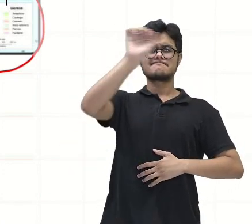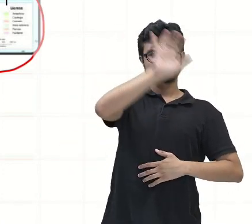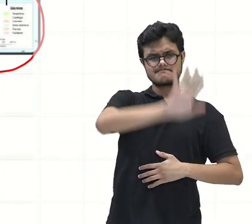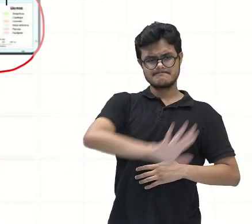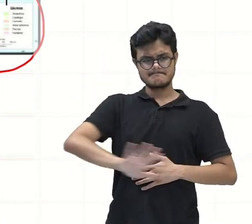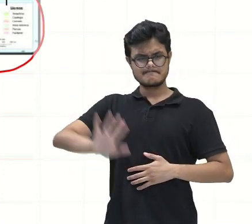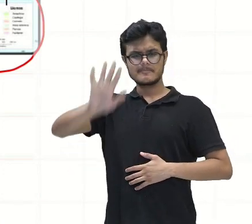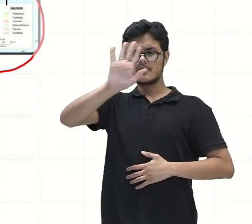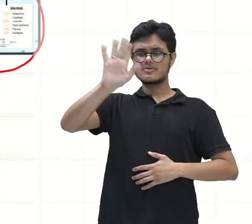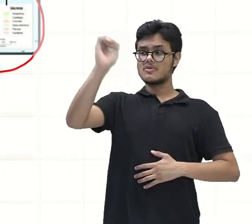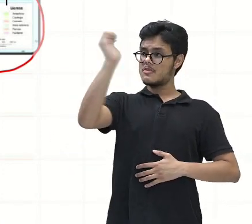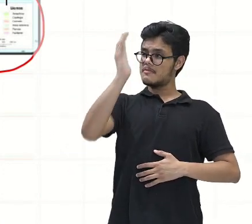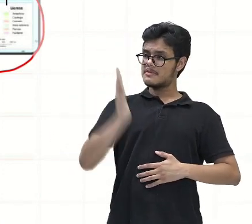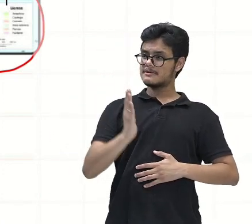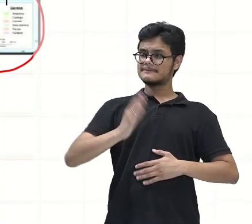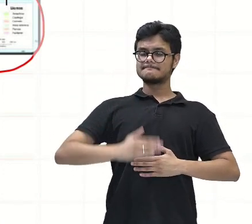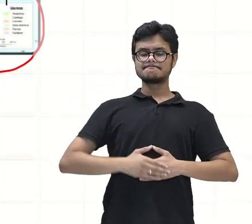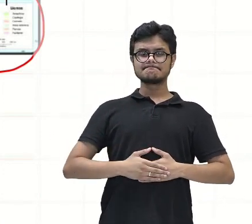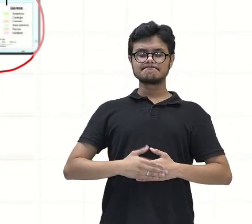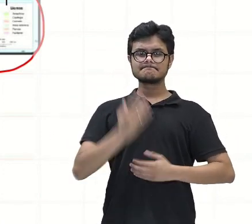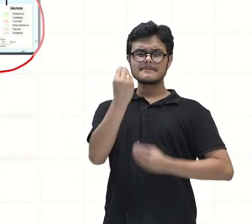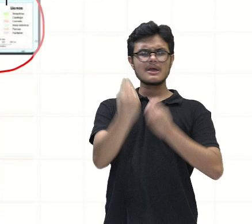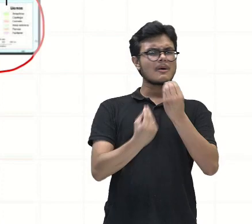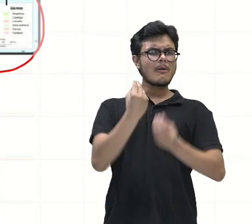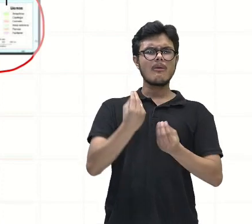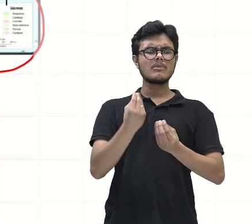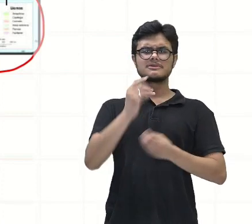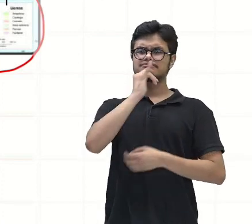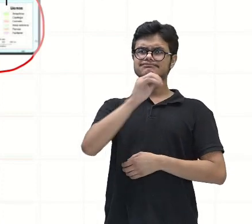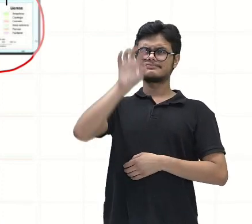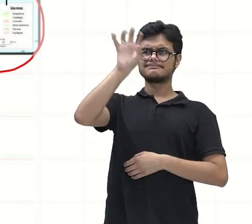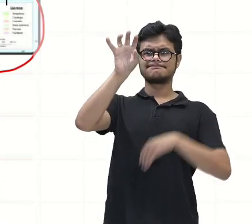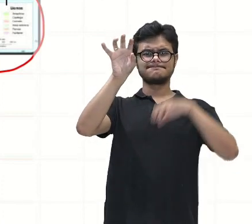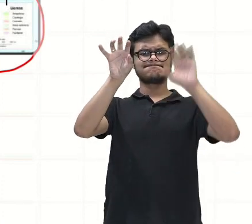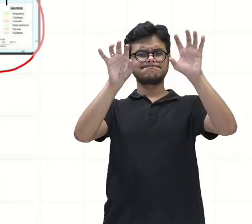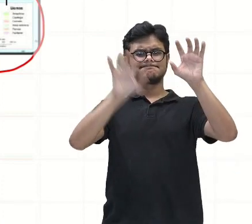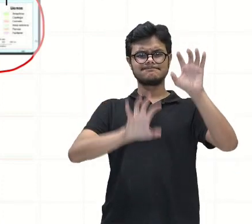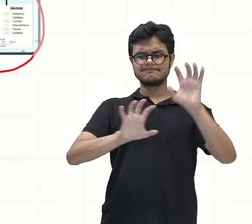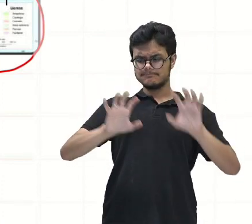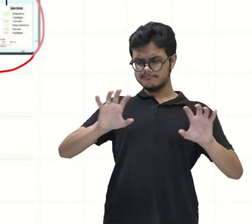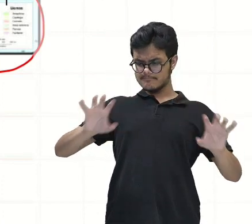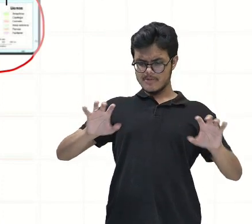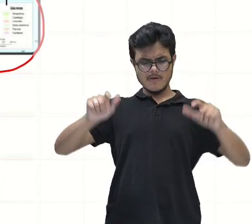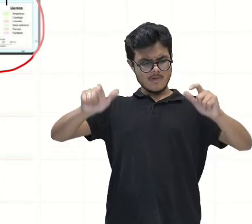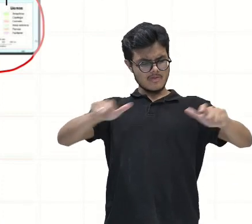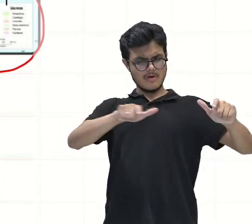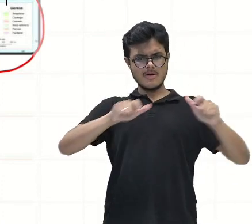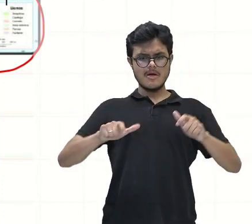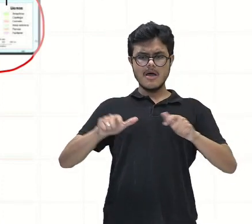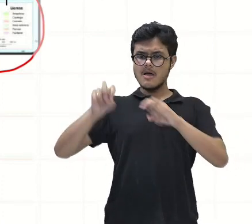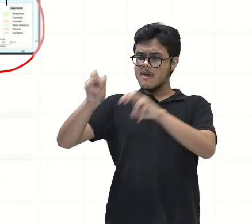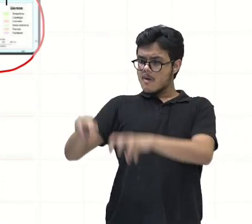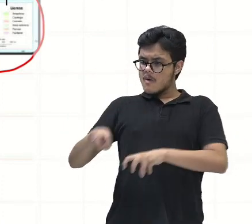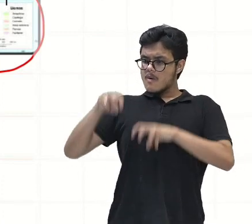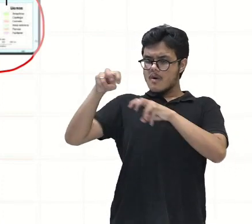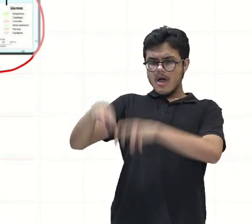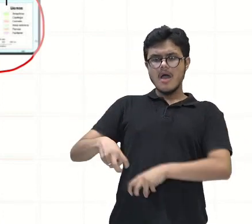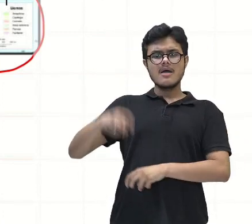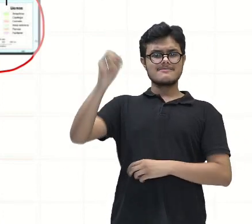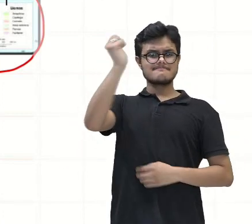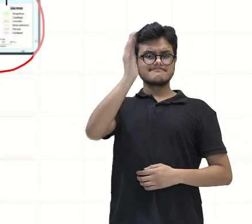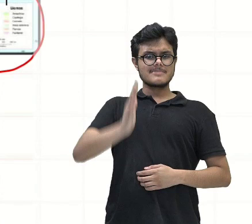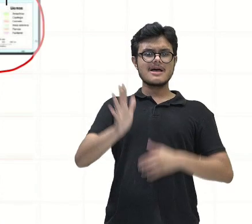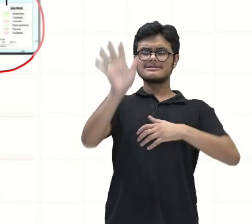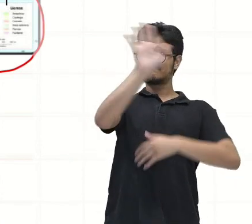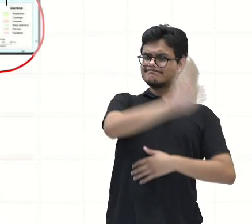brasileiro E aí como que tá distribuído esses estabelecimentos eh agropecuários no território